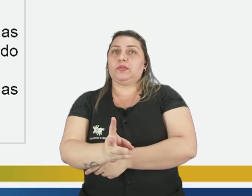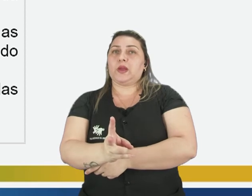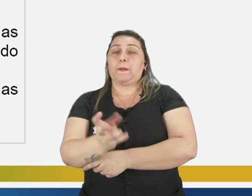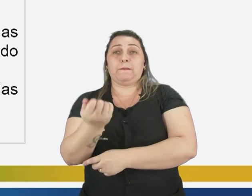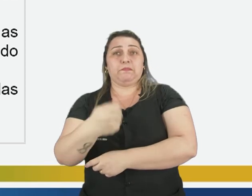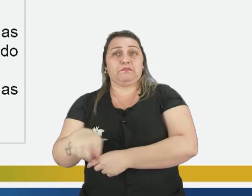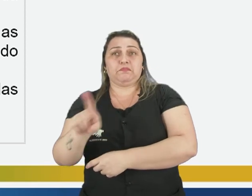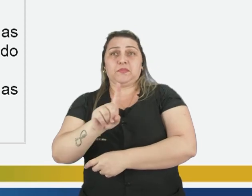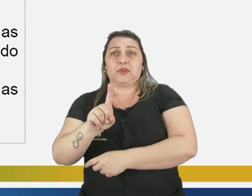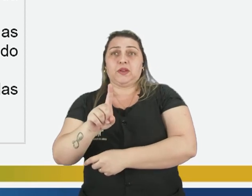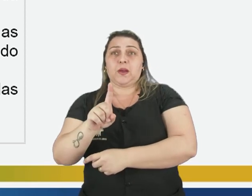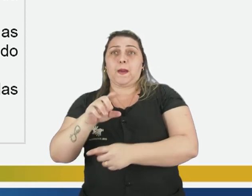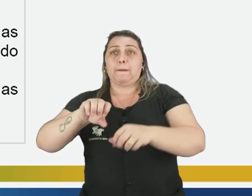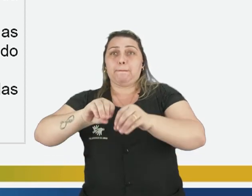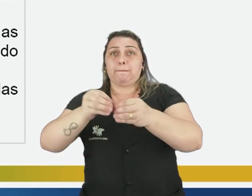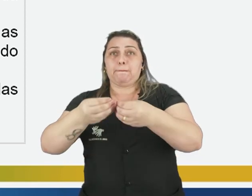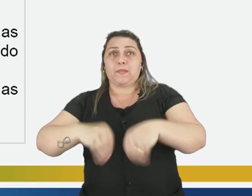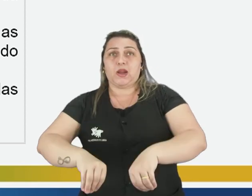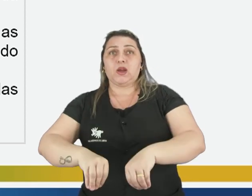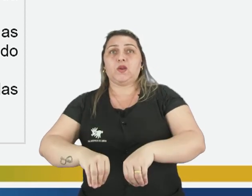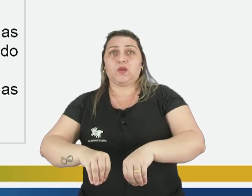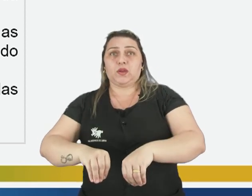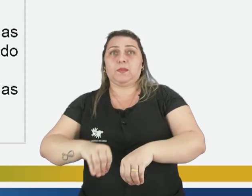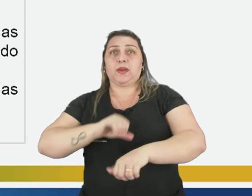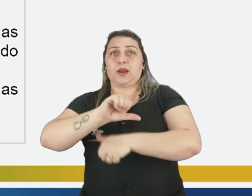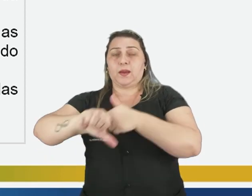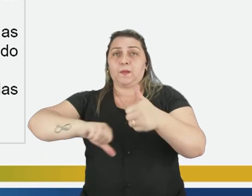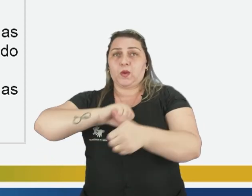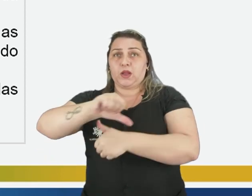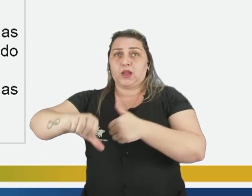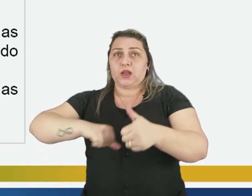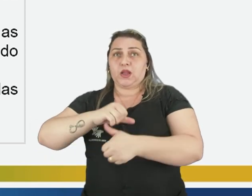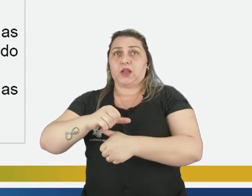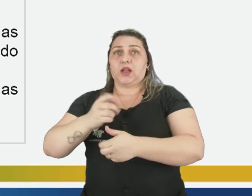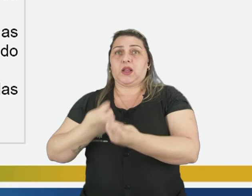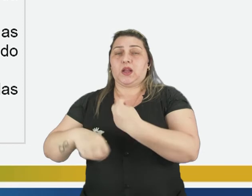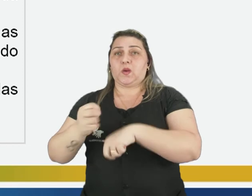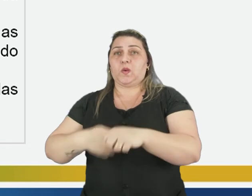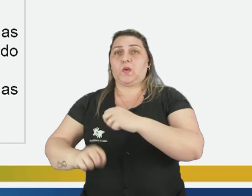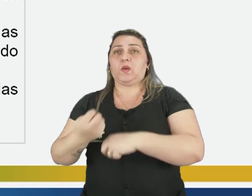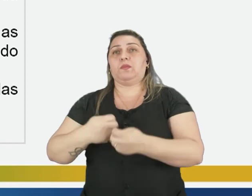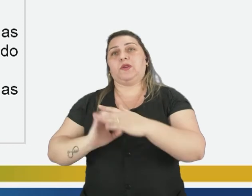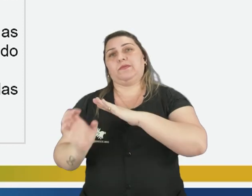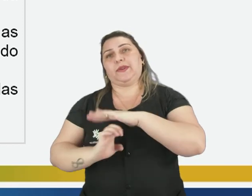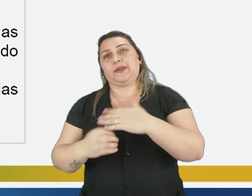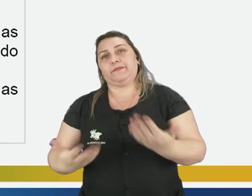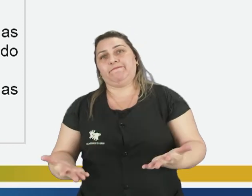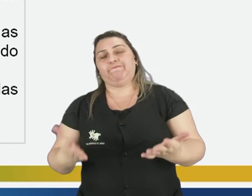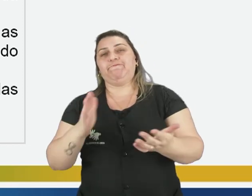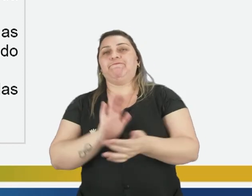e não foi afetado pelas medidas de modernização da economia de mercado.